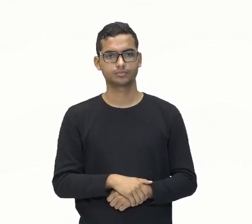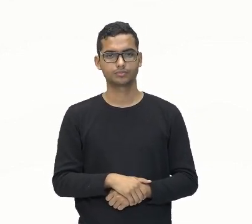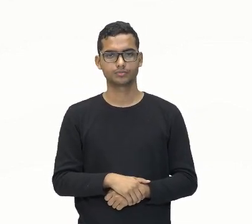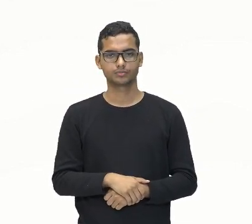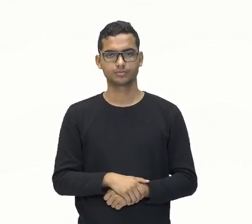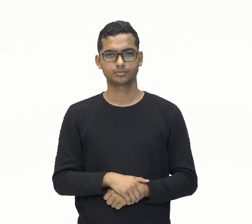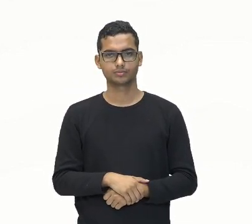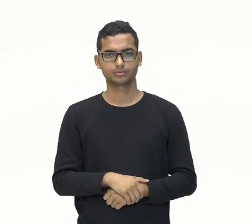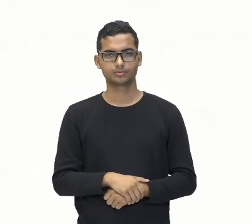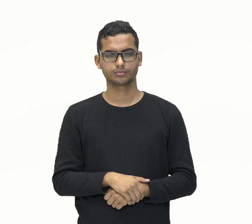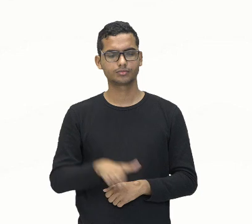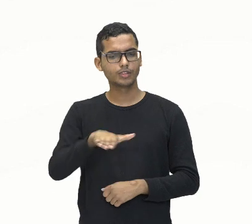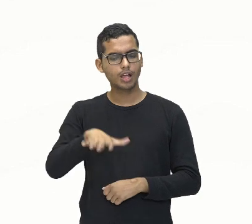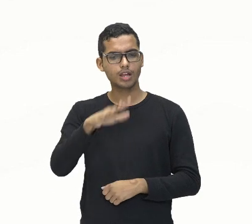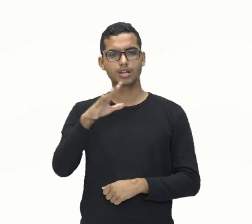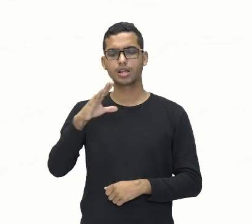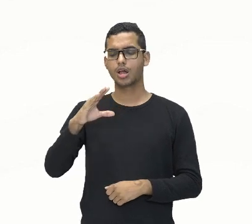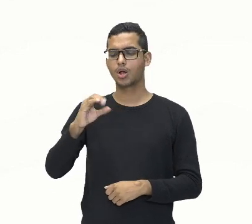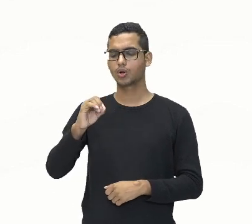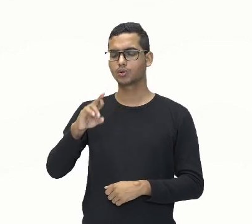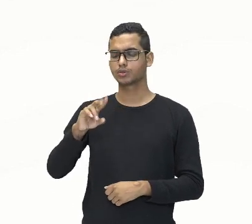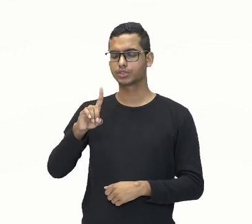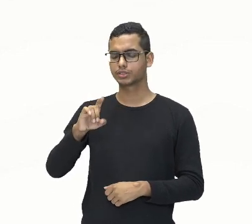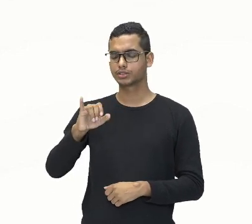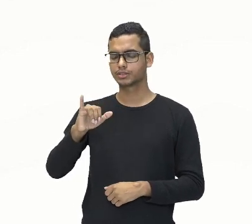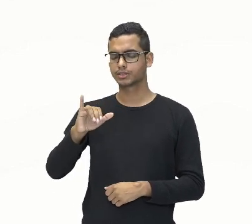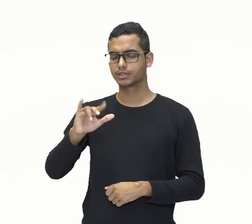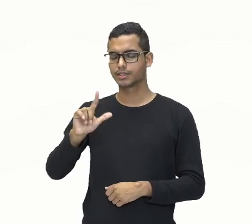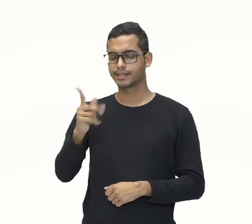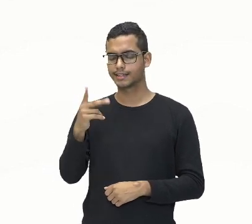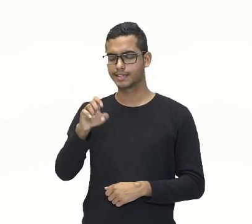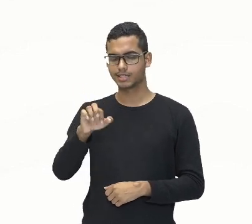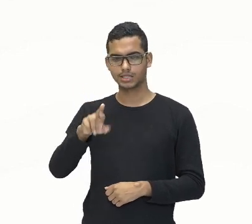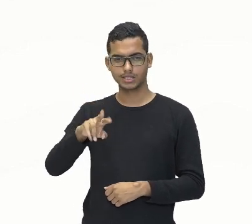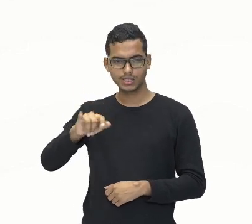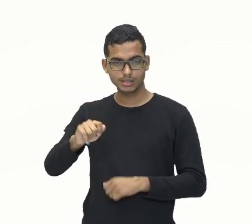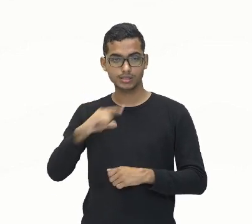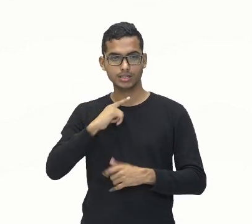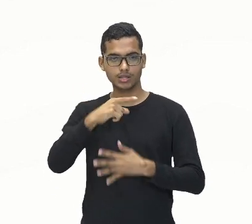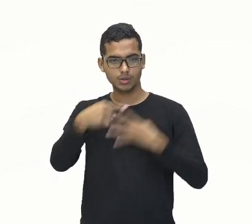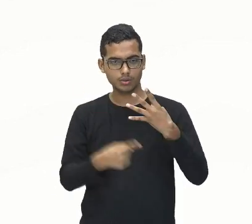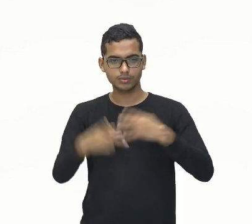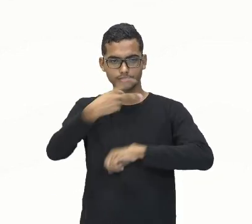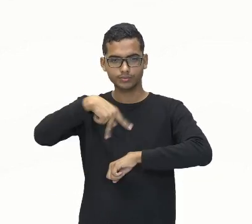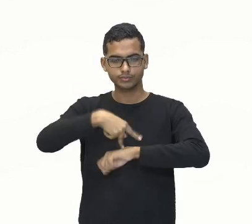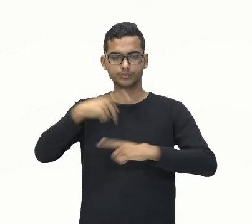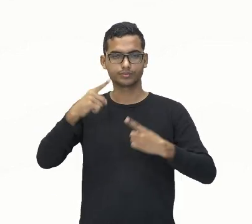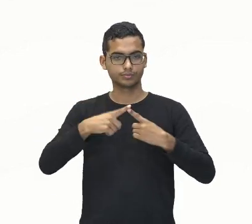e congrega países, os 4 países aqui: Bolívia,